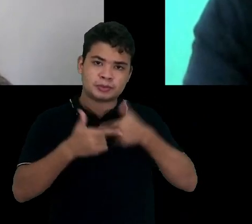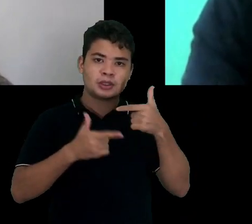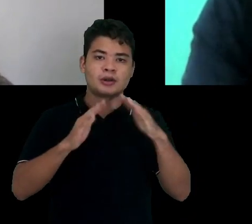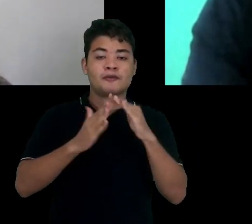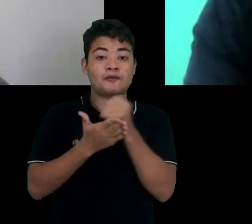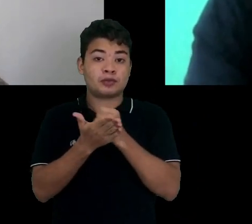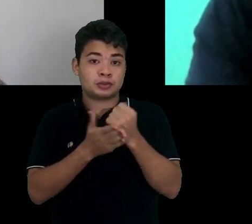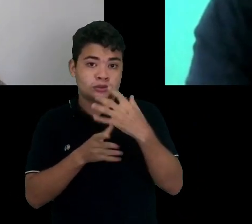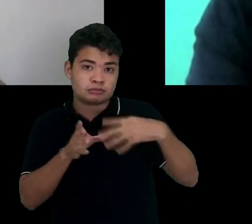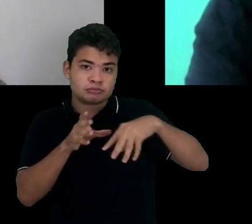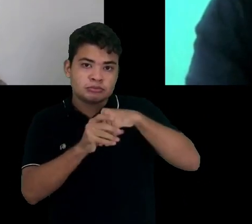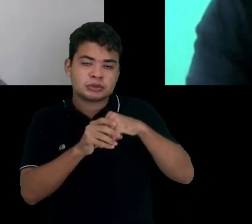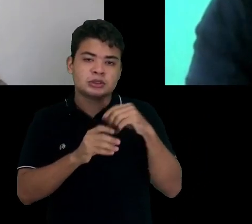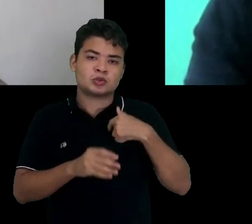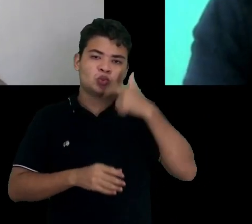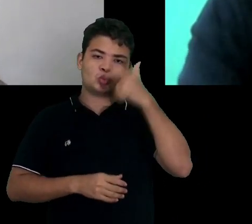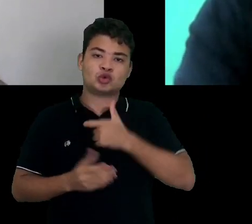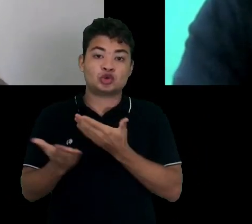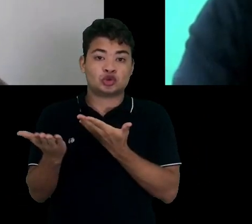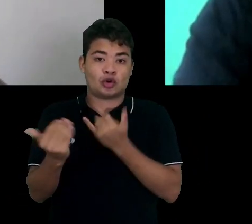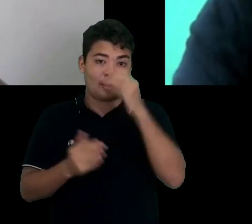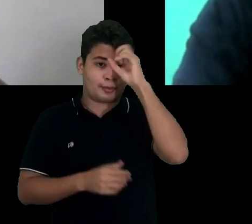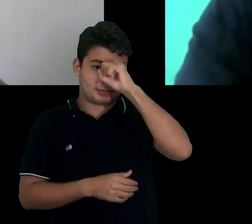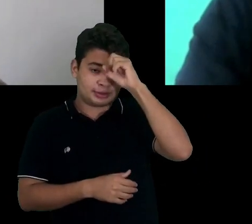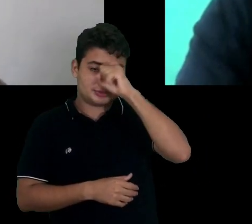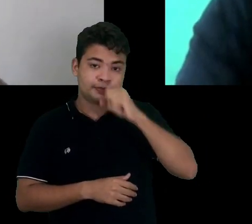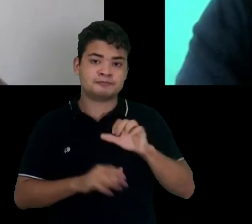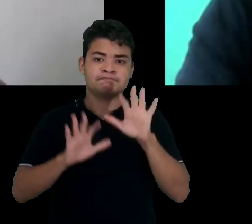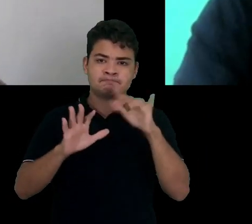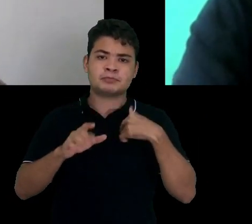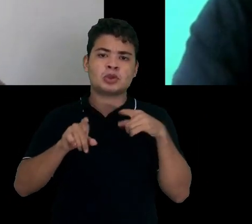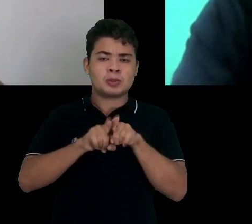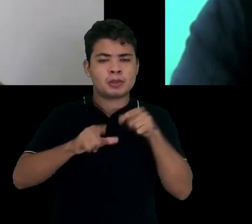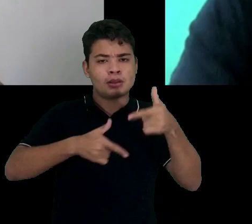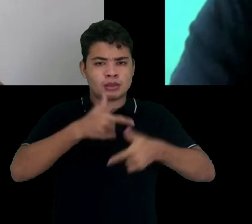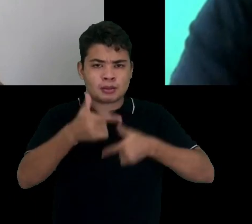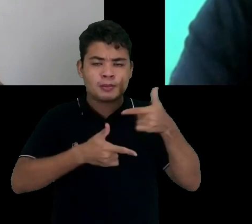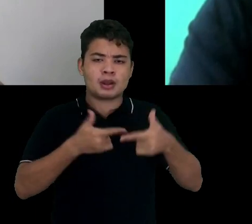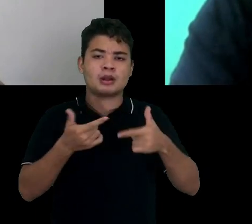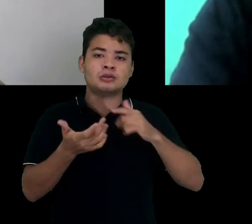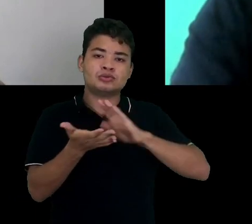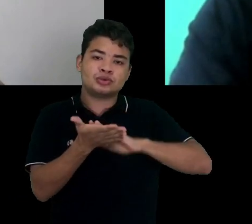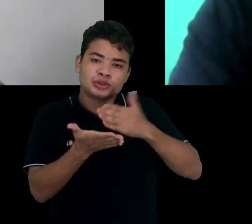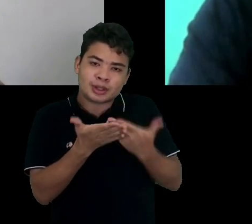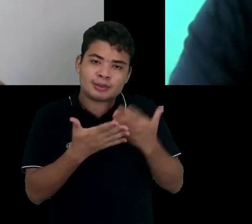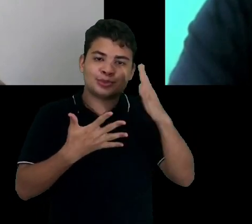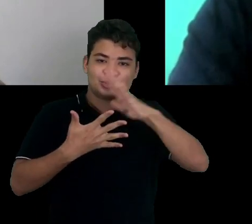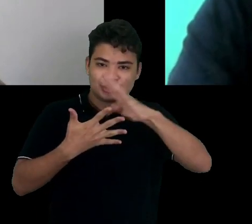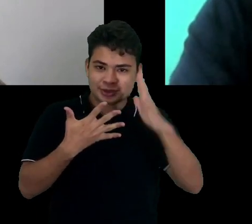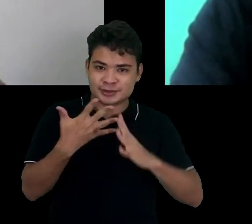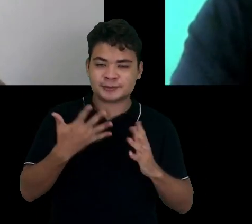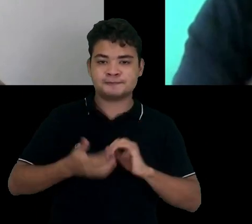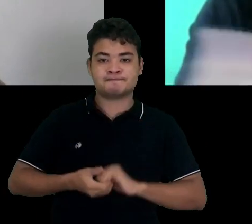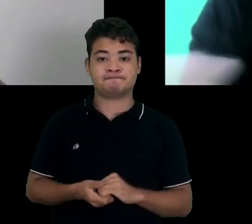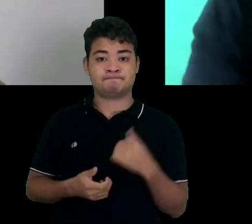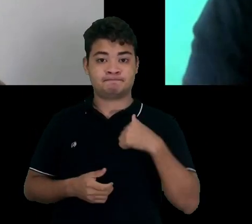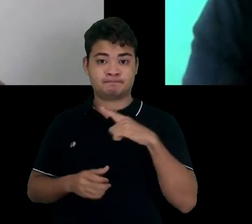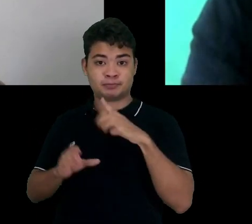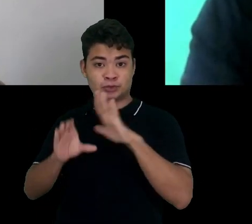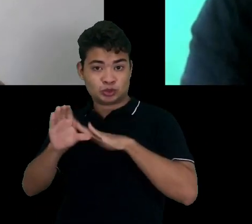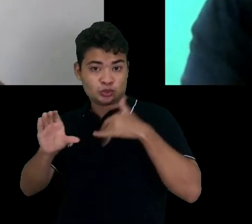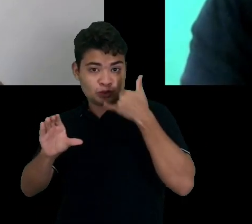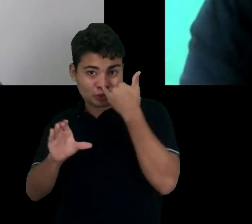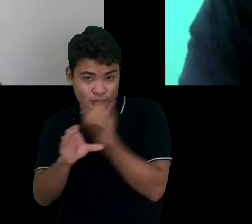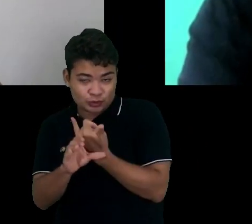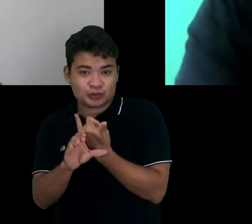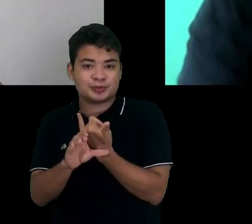atualmente eu trabalho numa farmácia como aprendiz, mas também faço trabalhos como intérprete de Libras. Tenho um Legal,